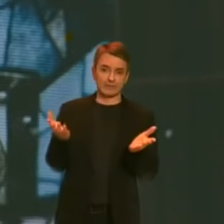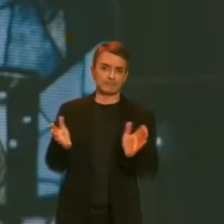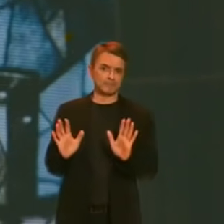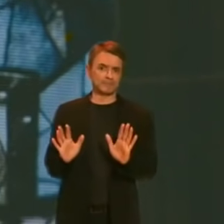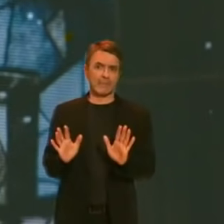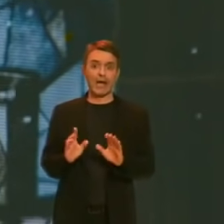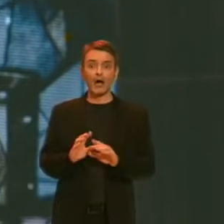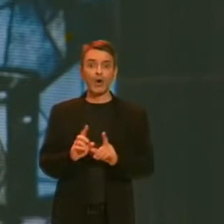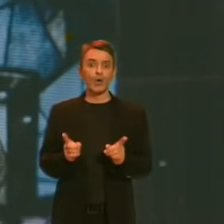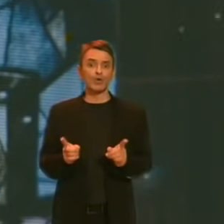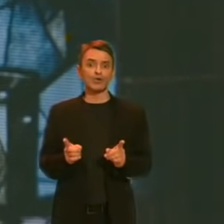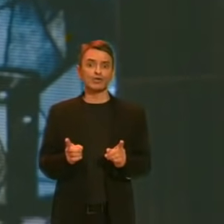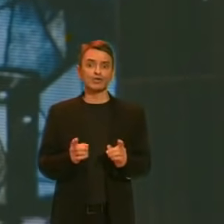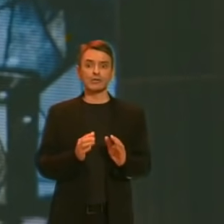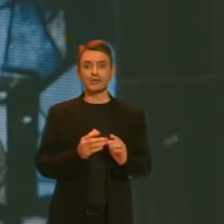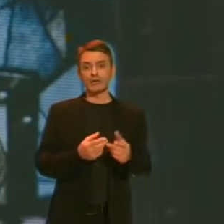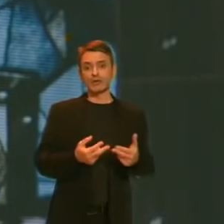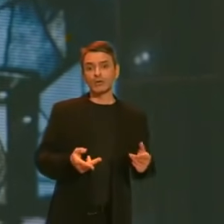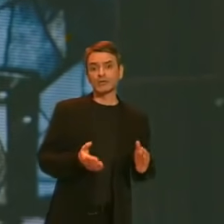vira abominação.